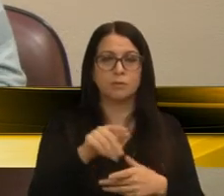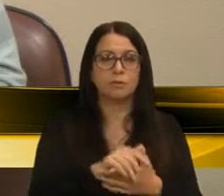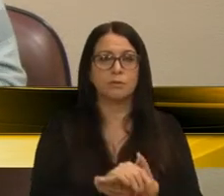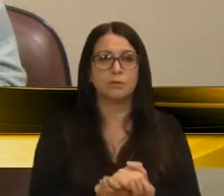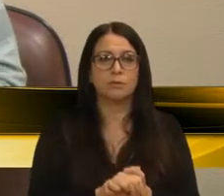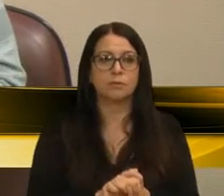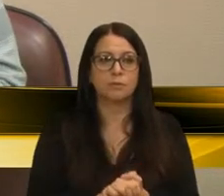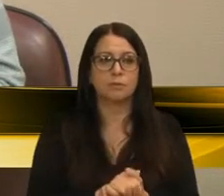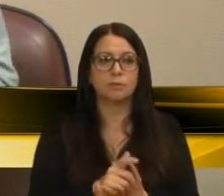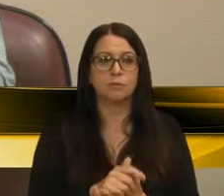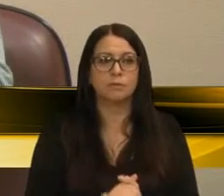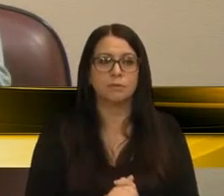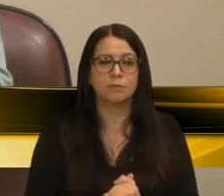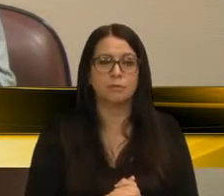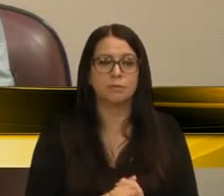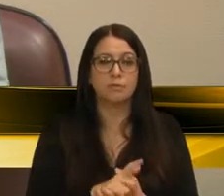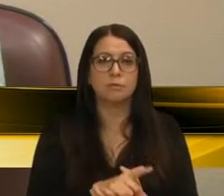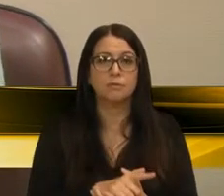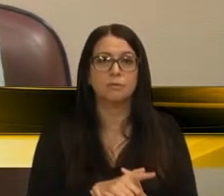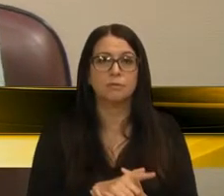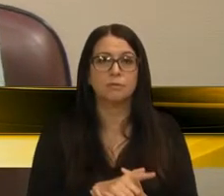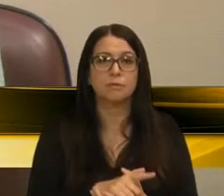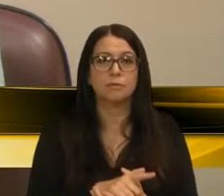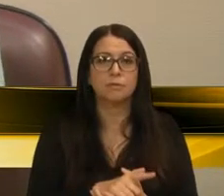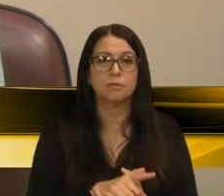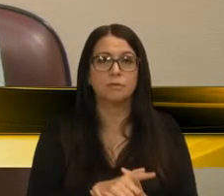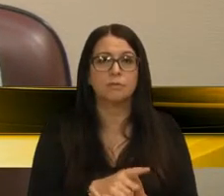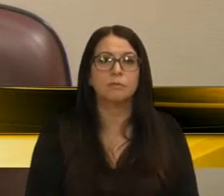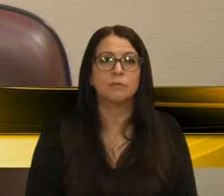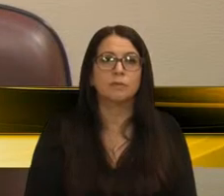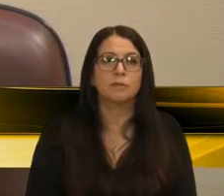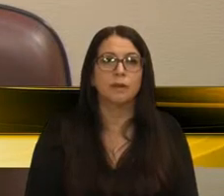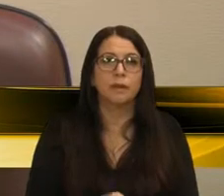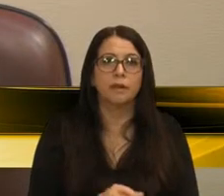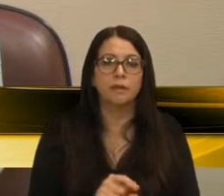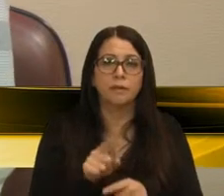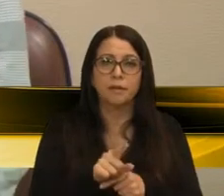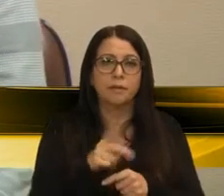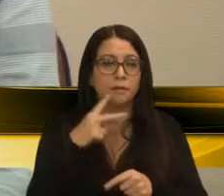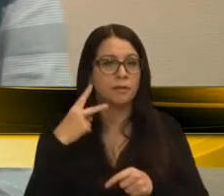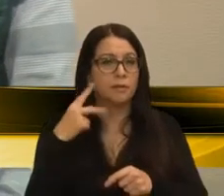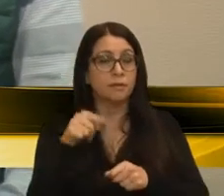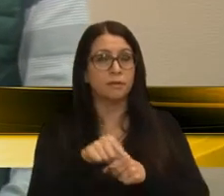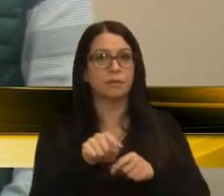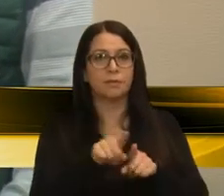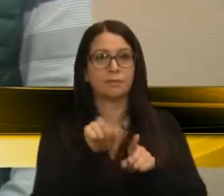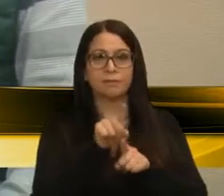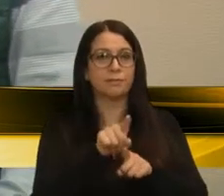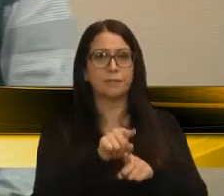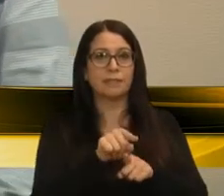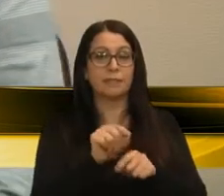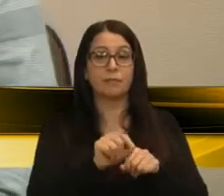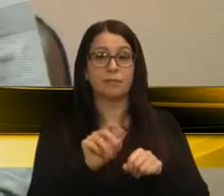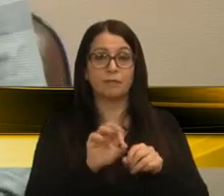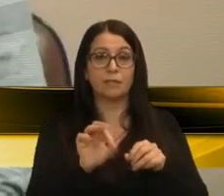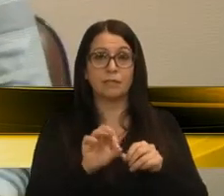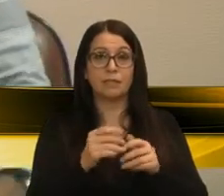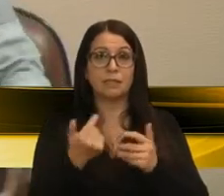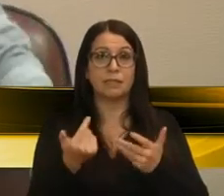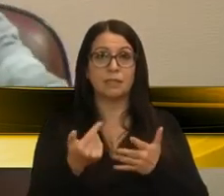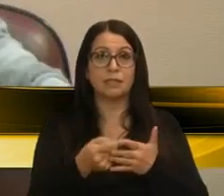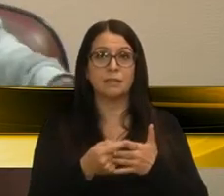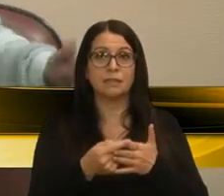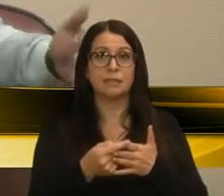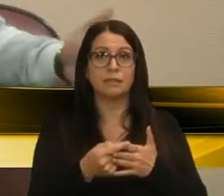noção. E nesta edição da Festa da Uva, Renato, a Câmara, de novo, não se omitiu. Não se omitiu até